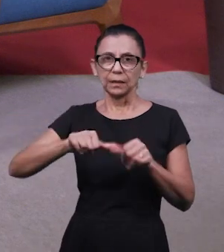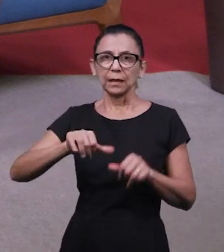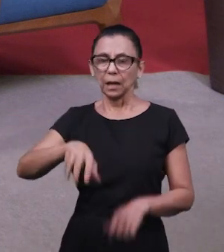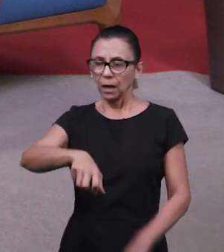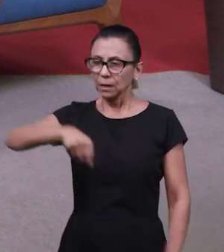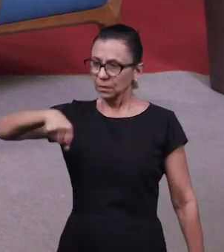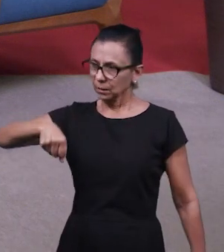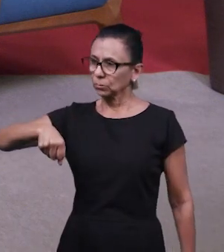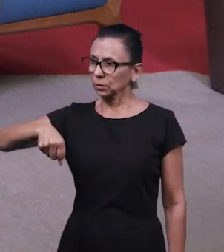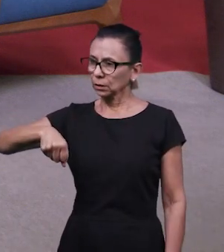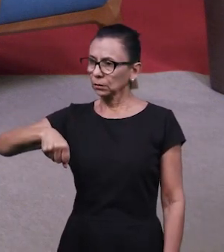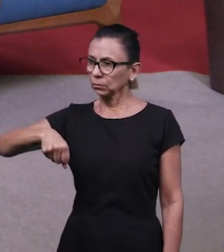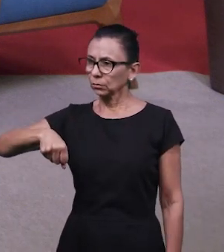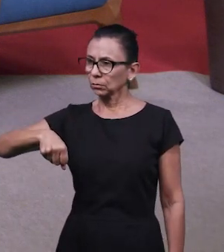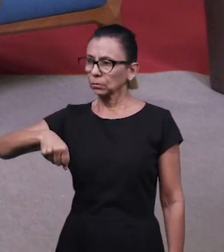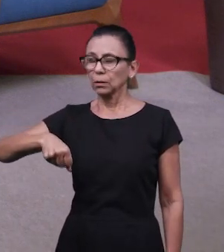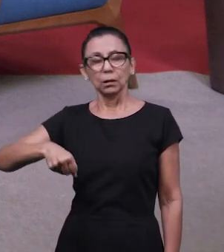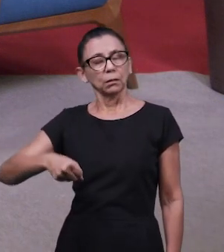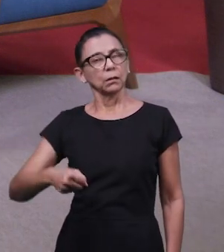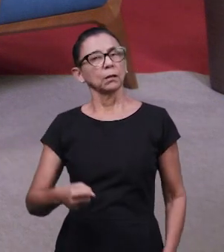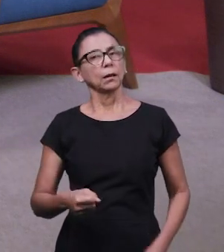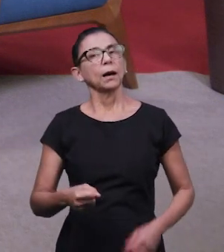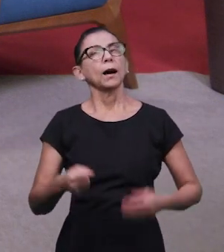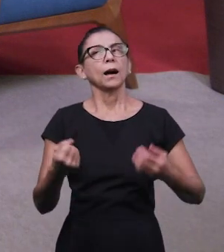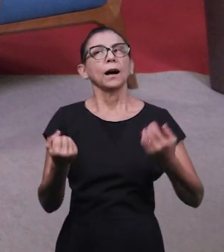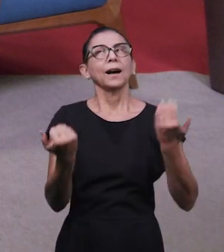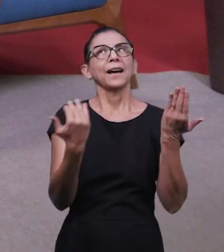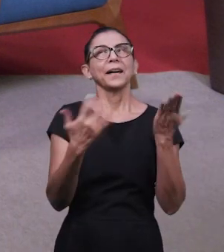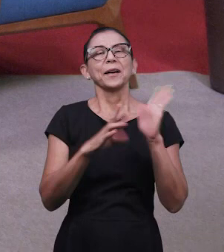que se ele tivesse simplesmente ficado com a